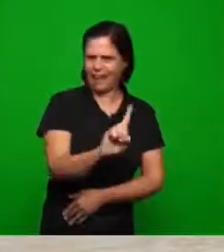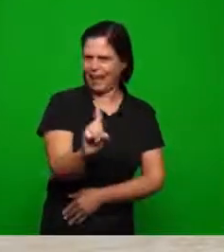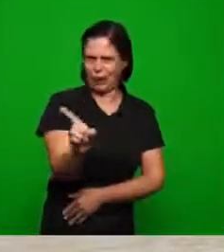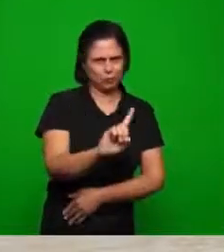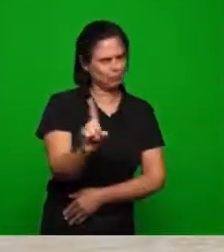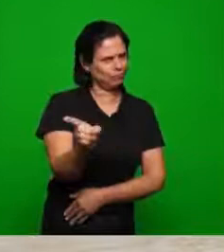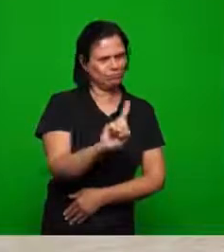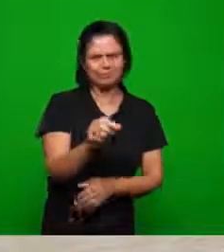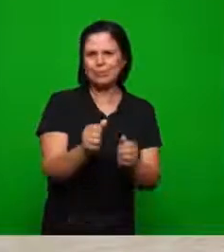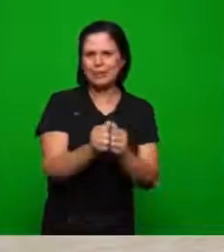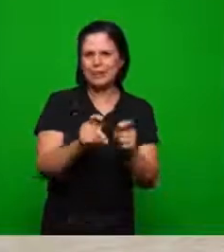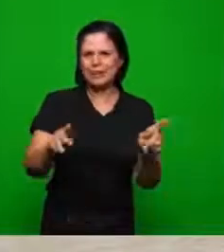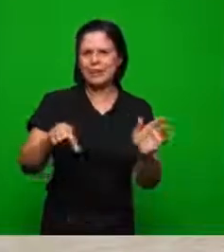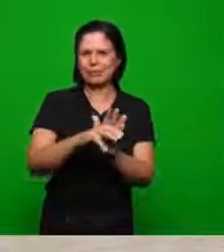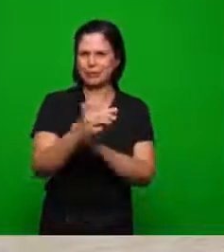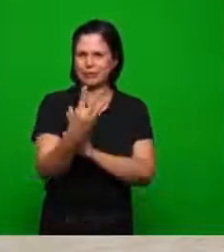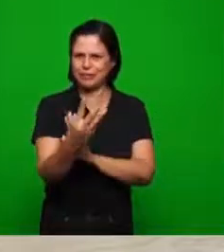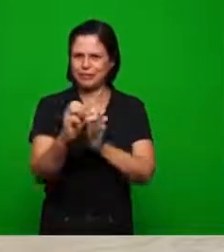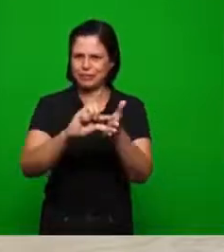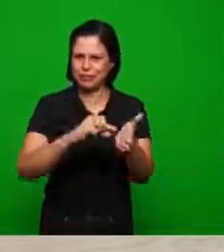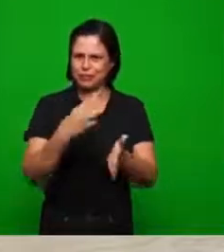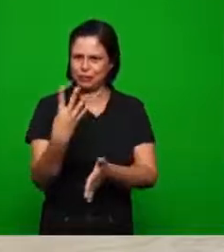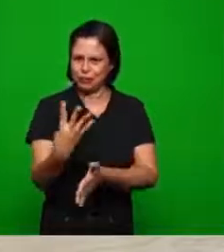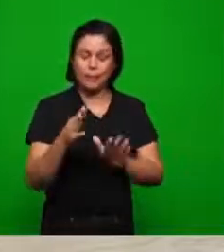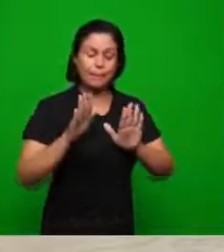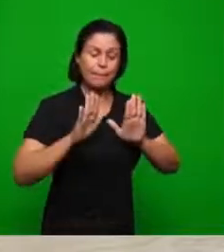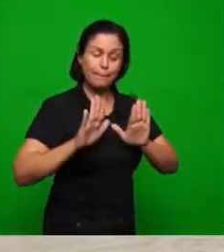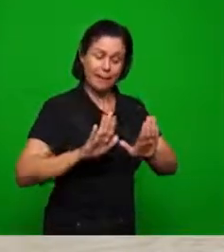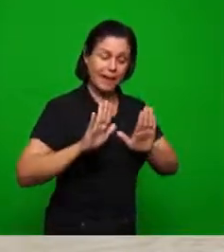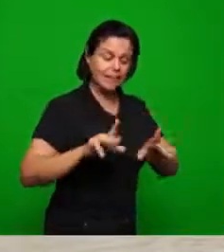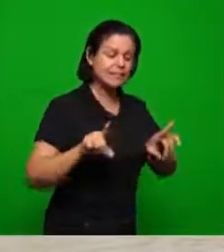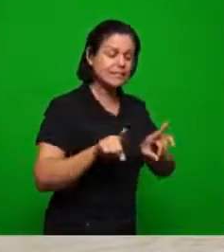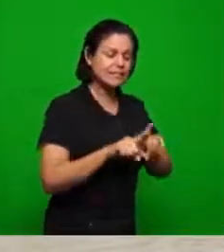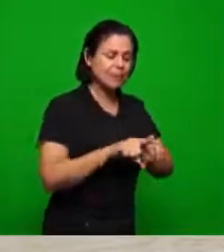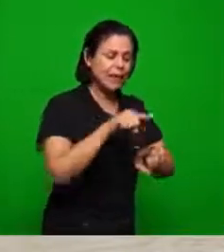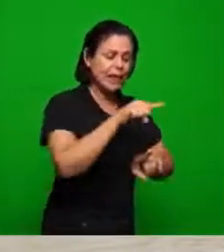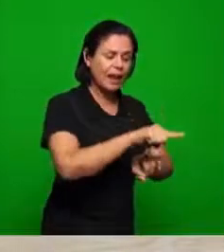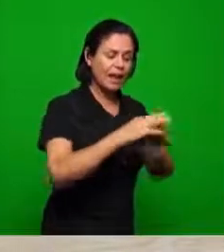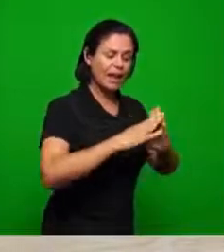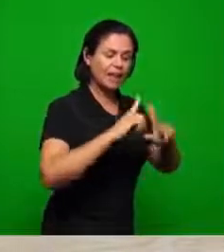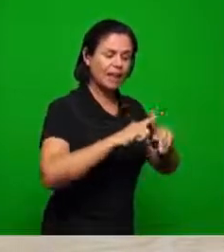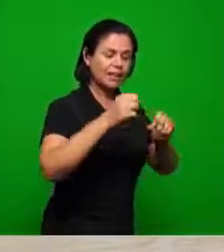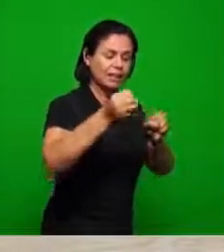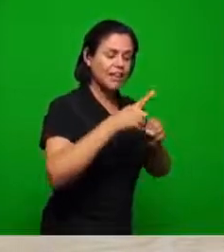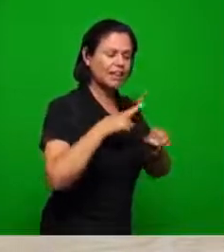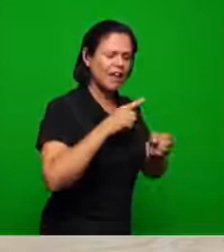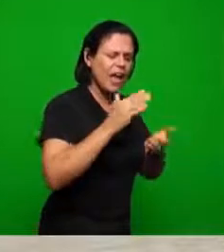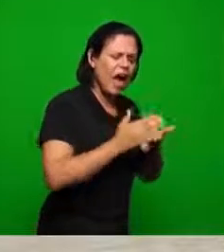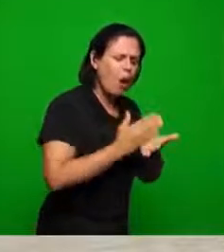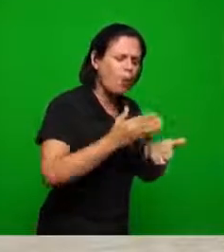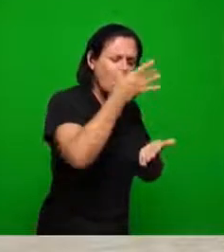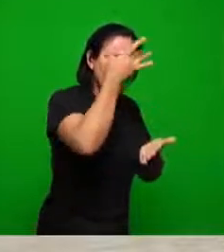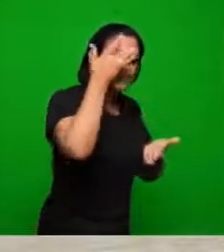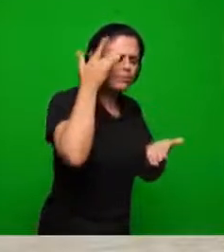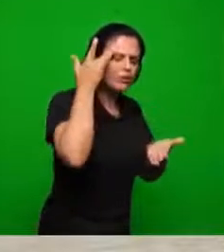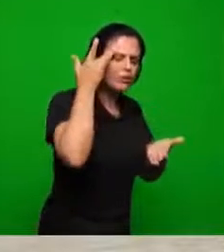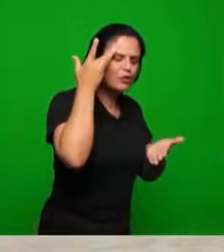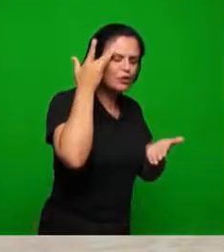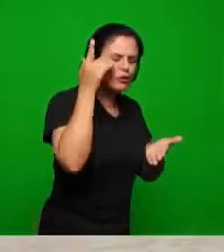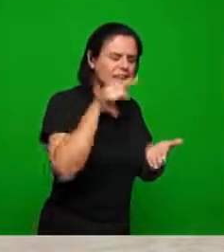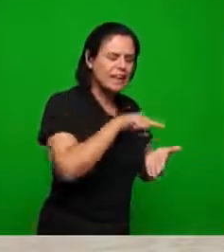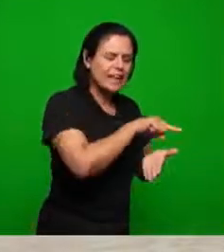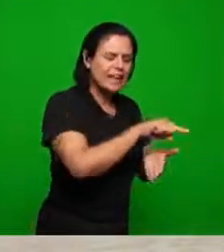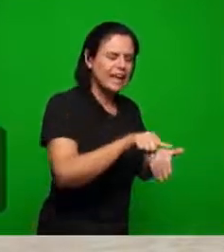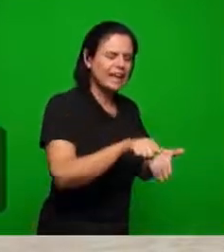3, verso 4, o texto diz assim: mas também tens em Sardes algumas pessoas que não contaminaram